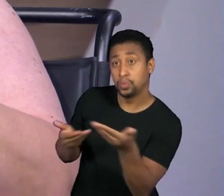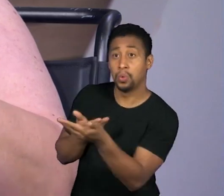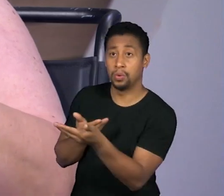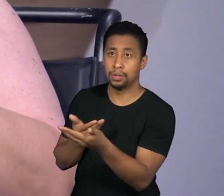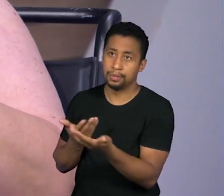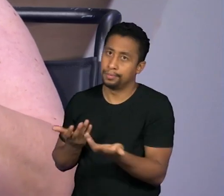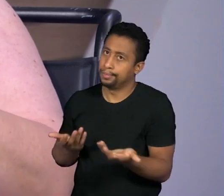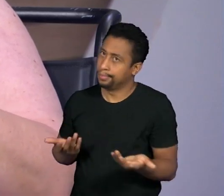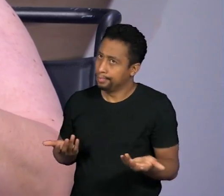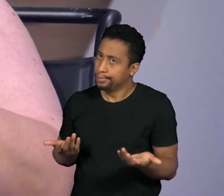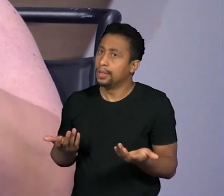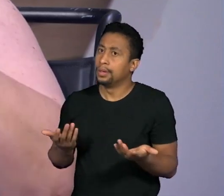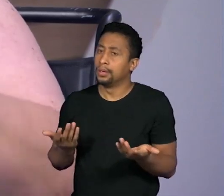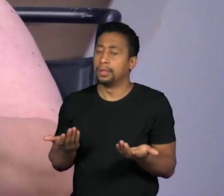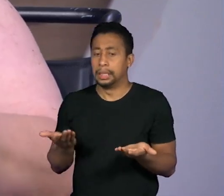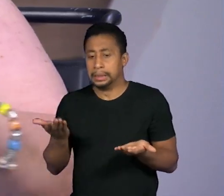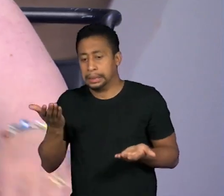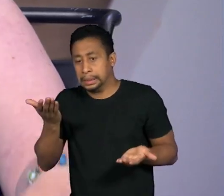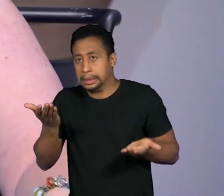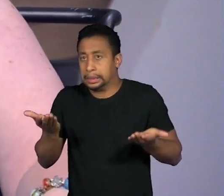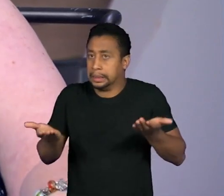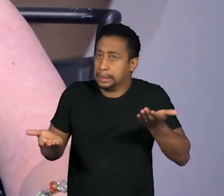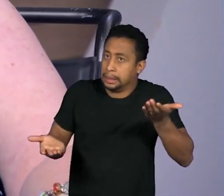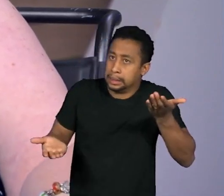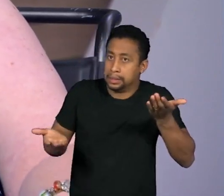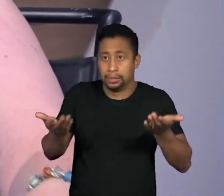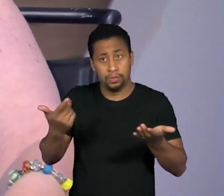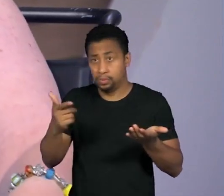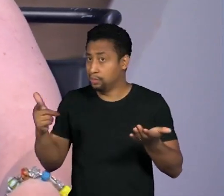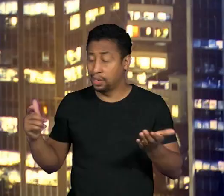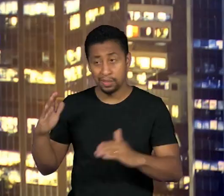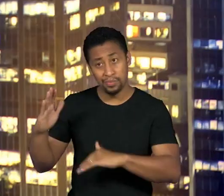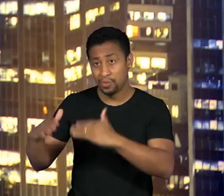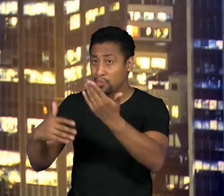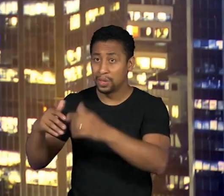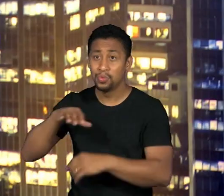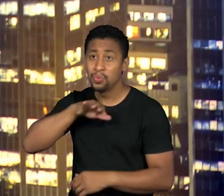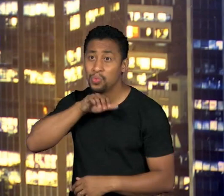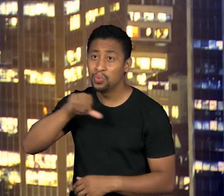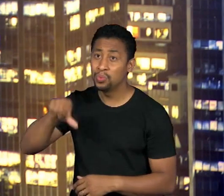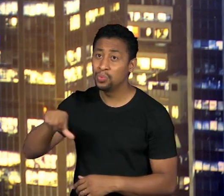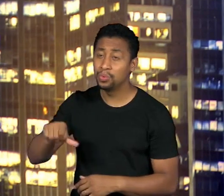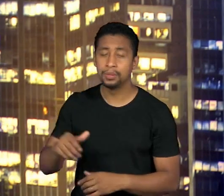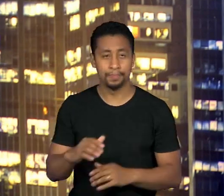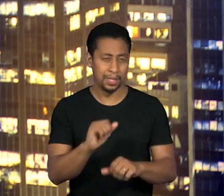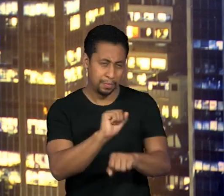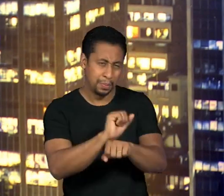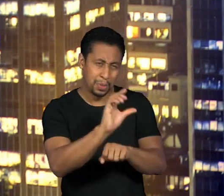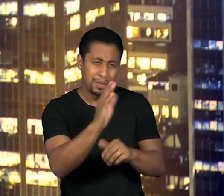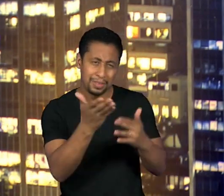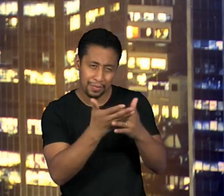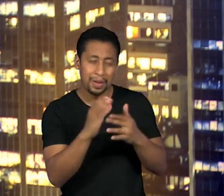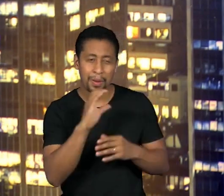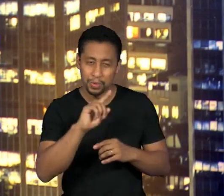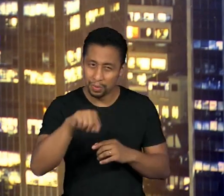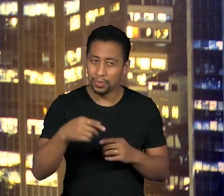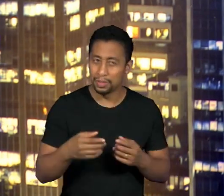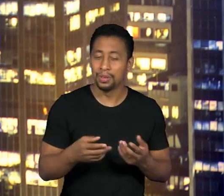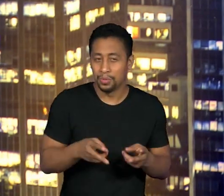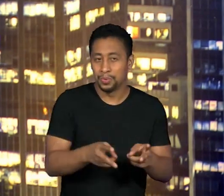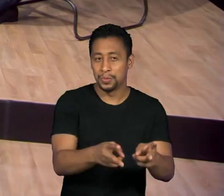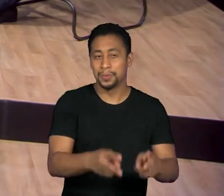ecologicamente equilibrado o desenvolvimento que nós optamos. Vamos precisar fazer uma pausinha aqui na nossa conversa, a gente volta já.